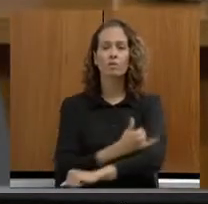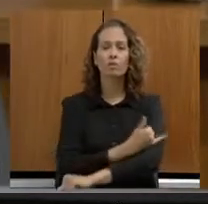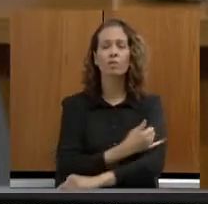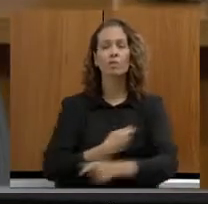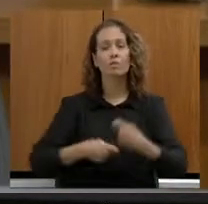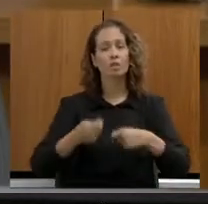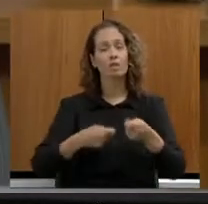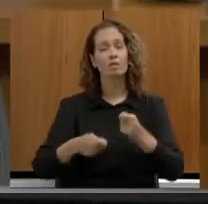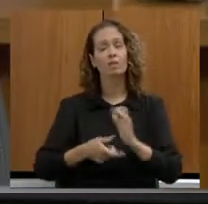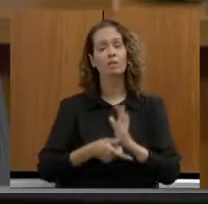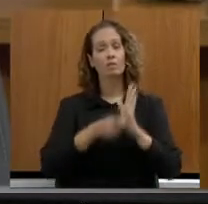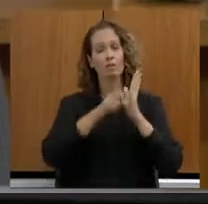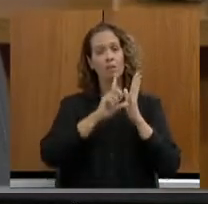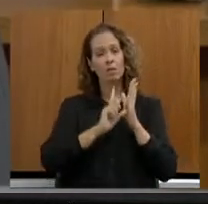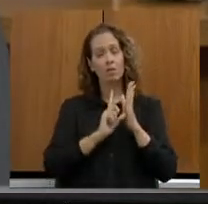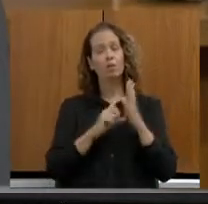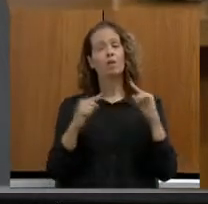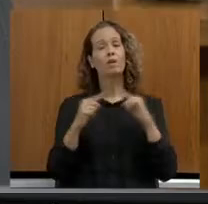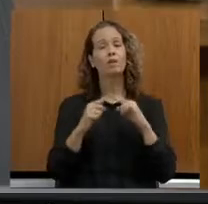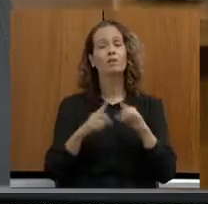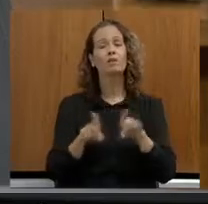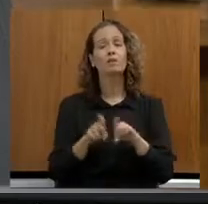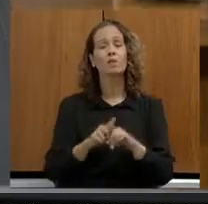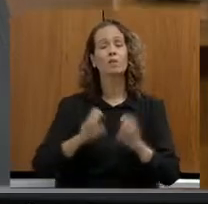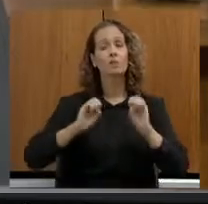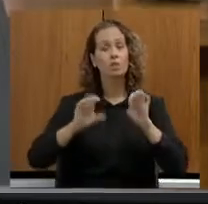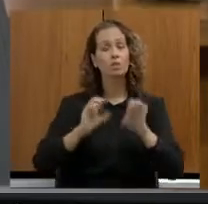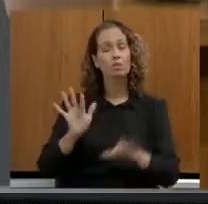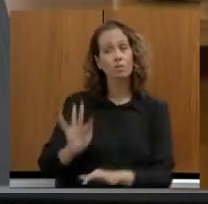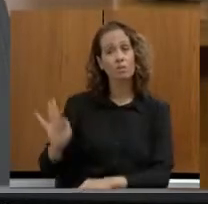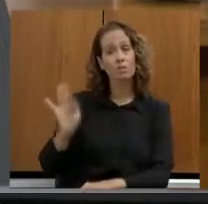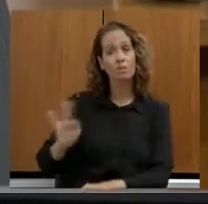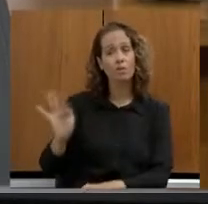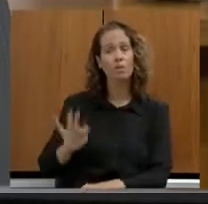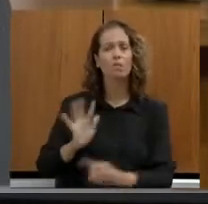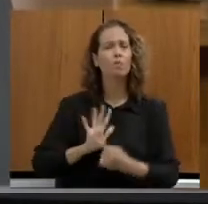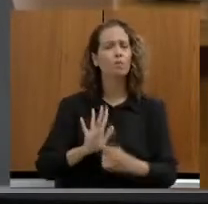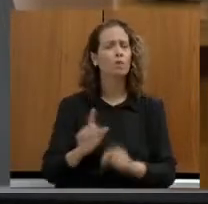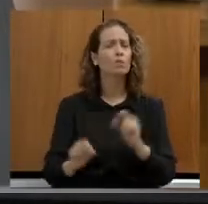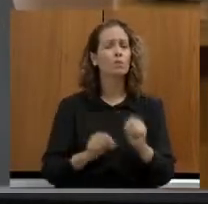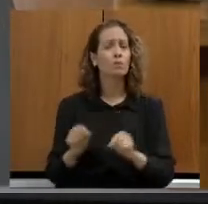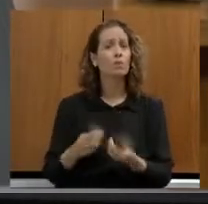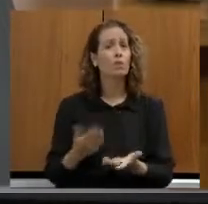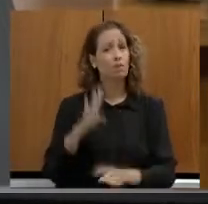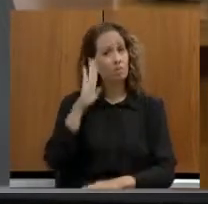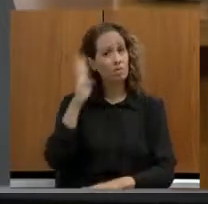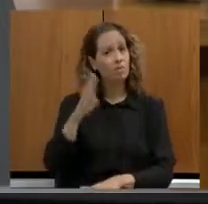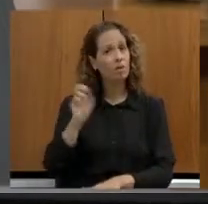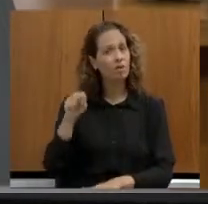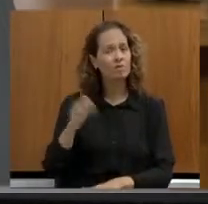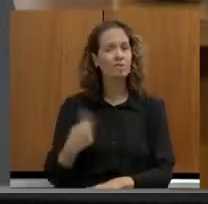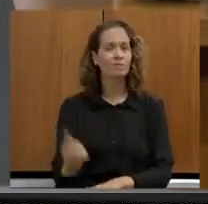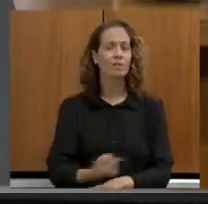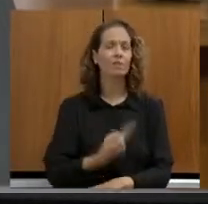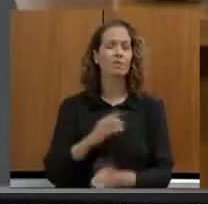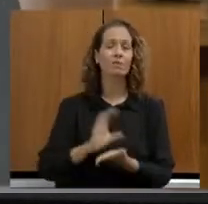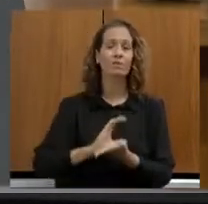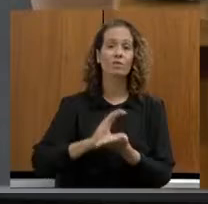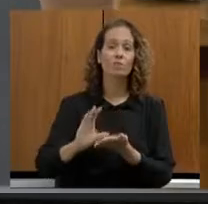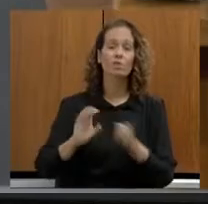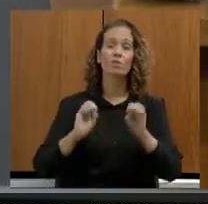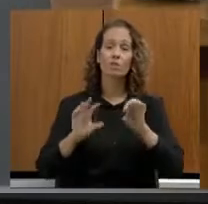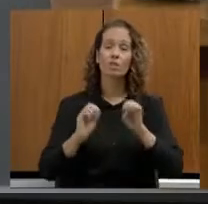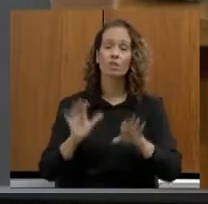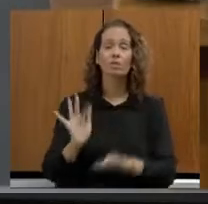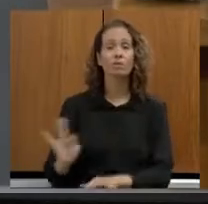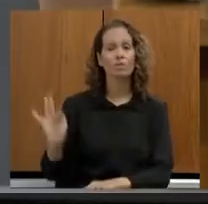da administração anterior relacionada também ao ensino superior nos mostra que é prioridade sim pra gente o investimento no ensino superior